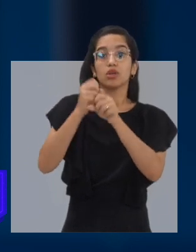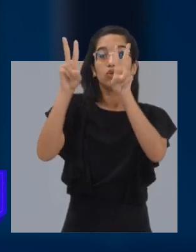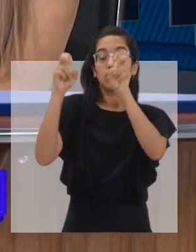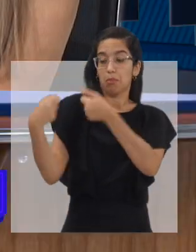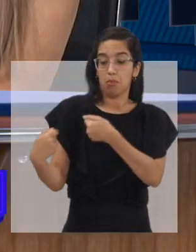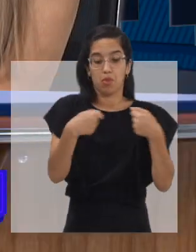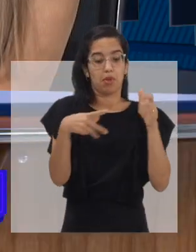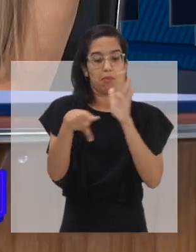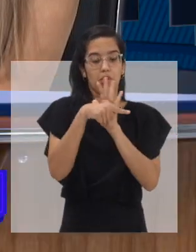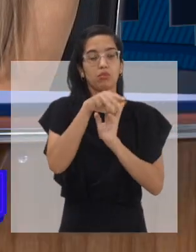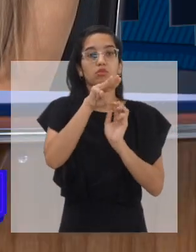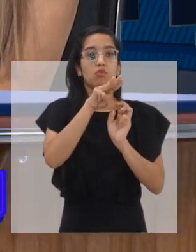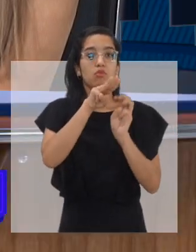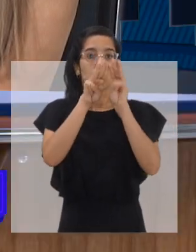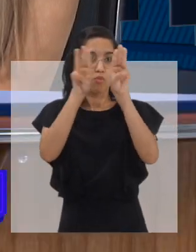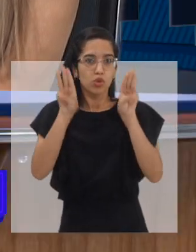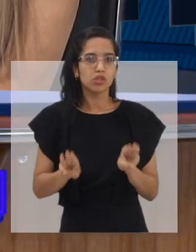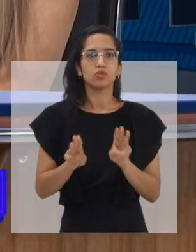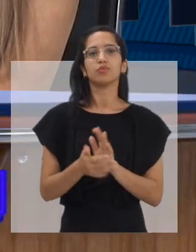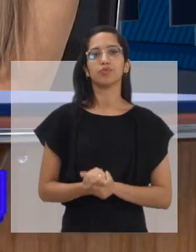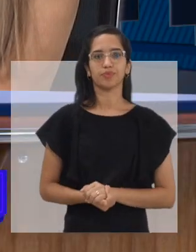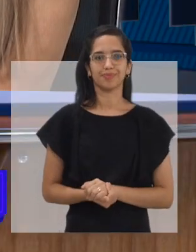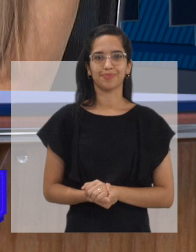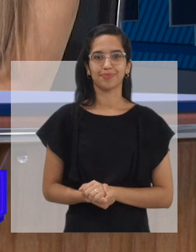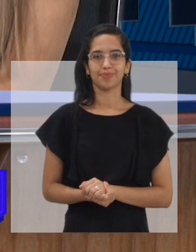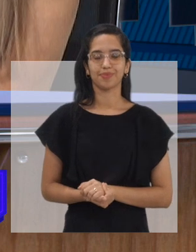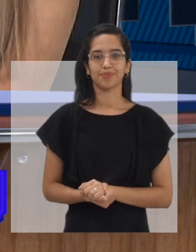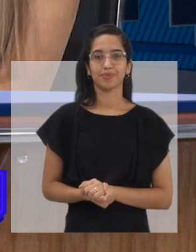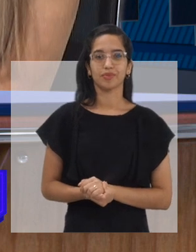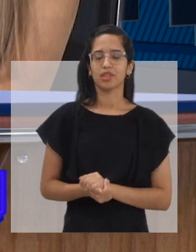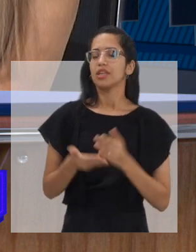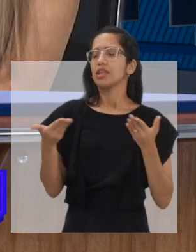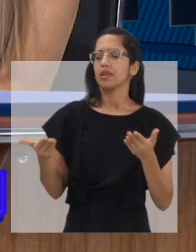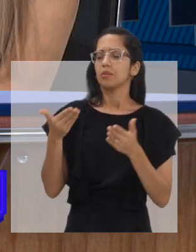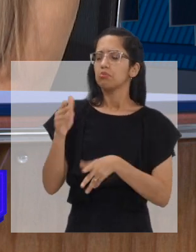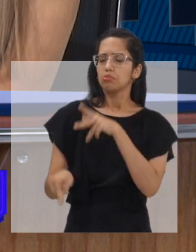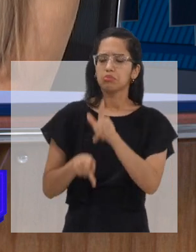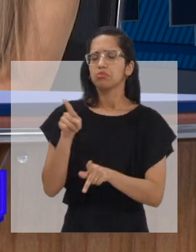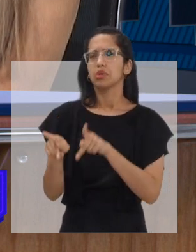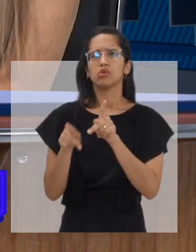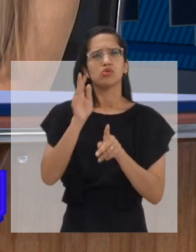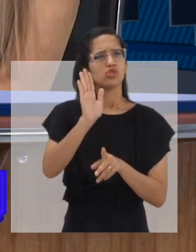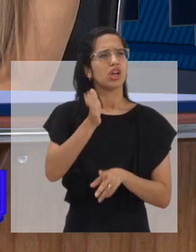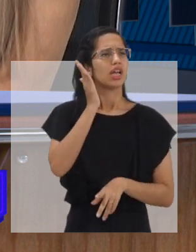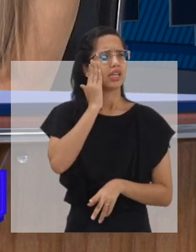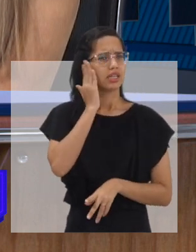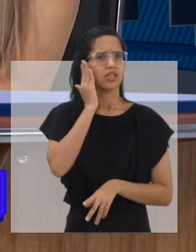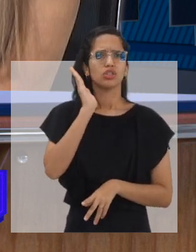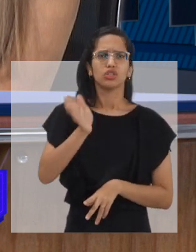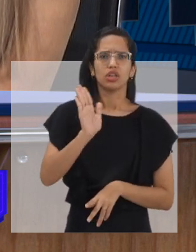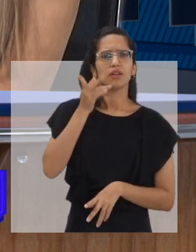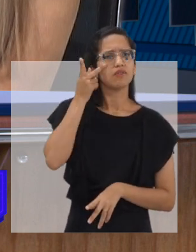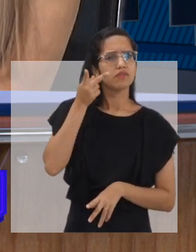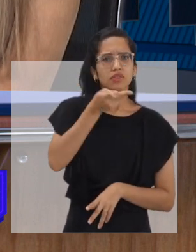museus. E o público, ou o povo, de modo geral, já entende, já visita o museu com